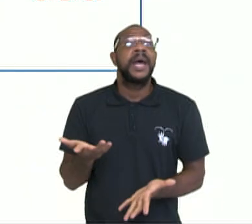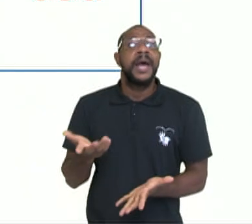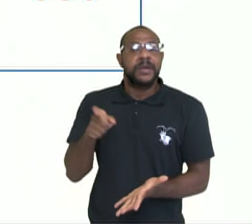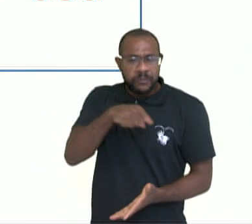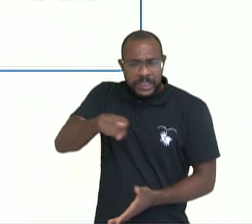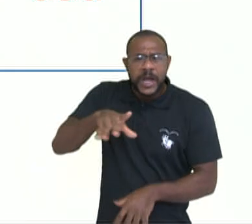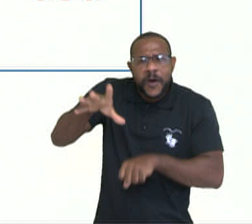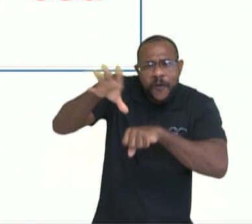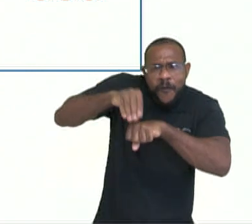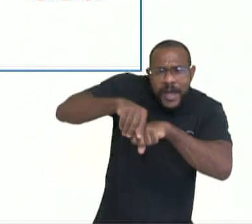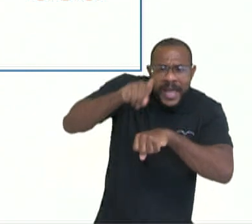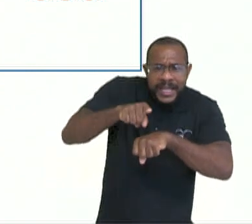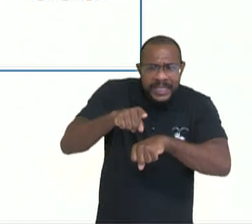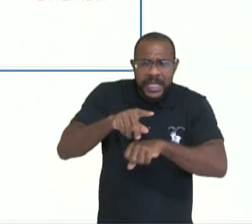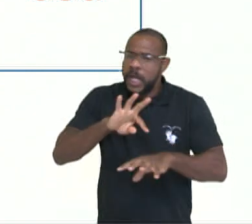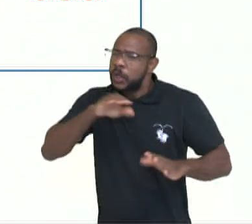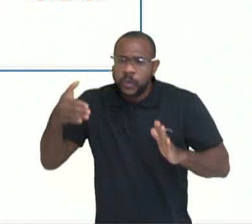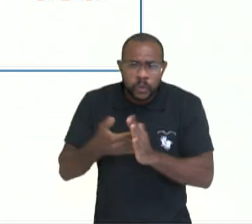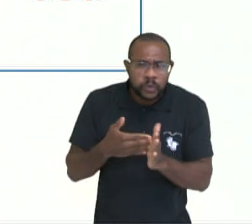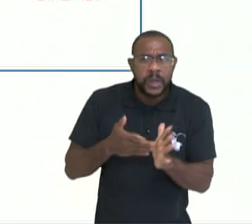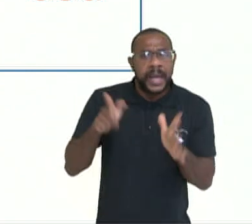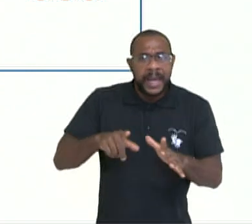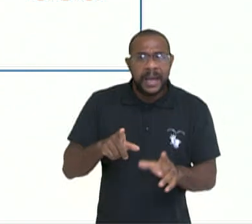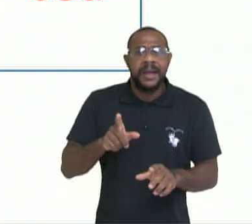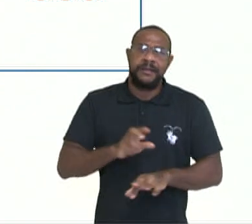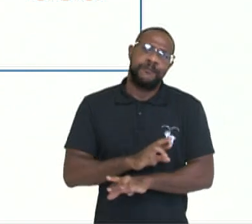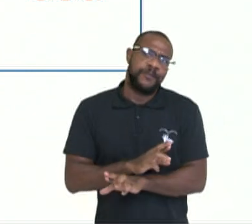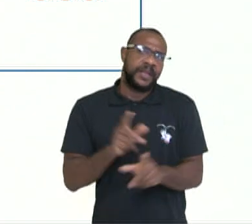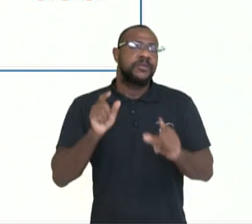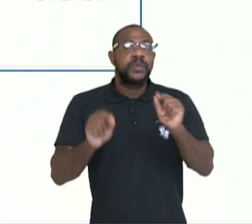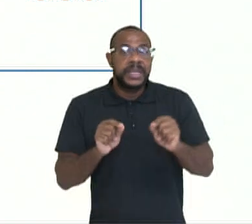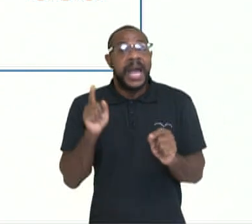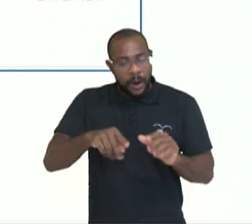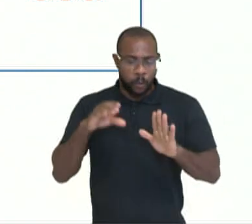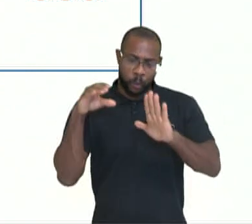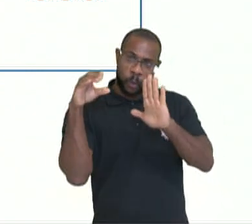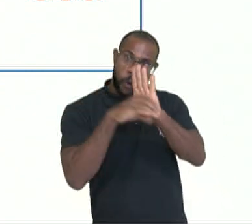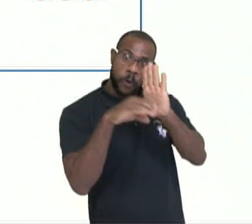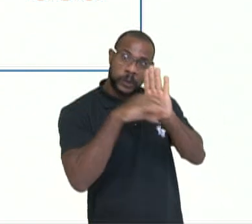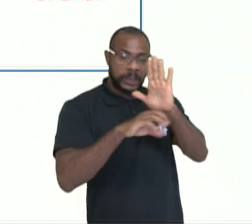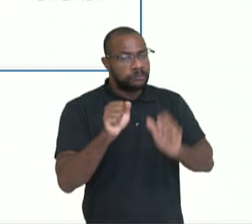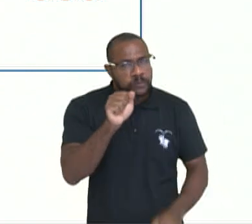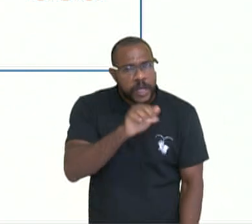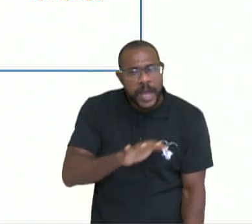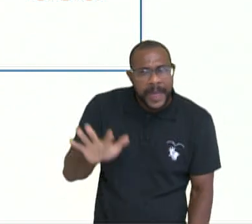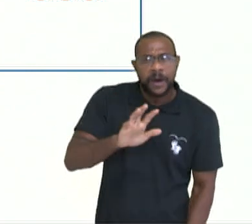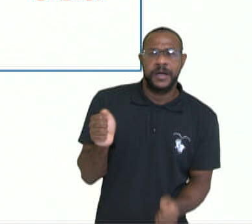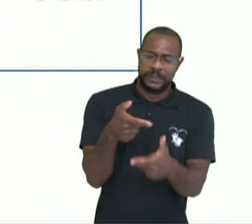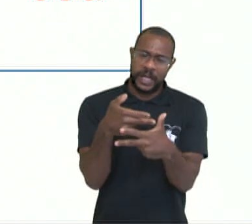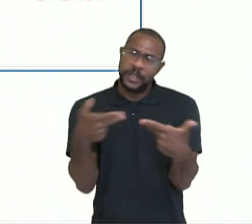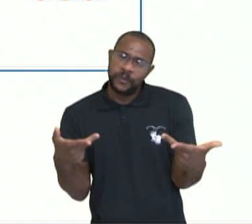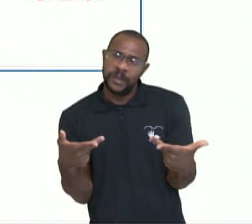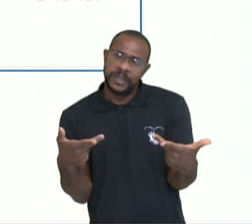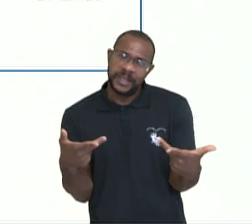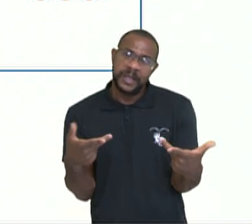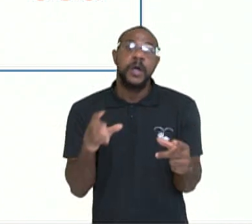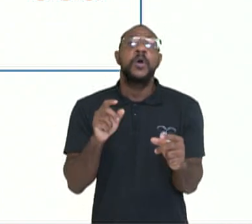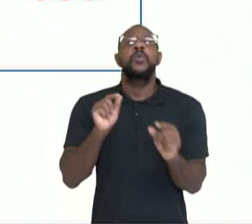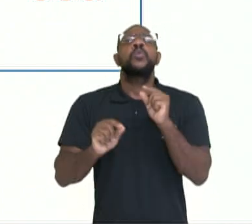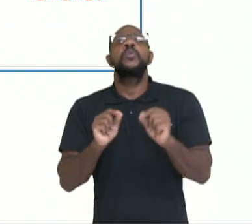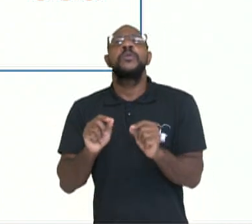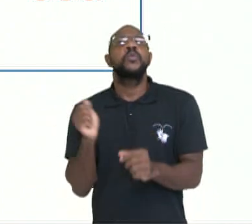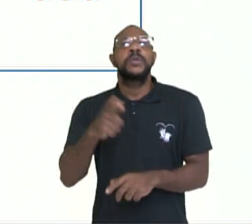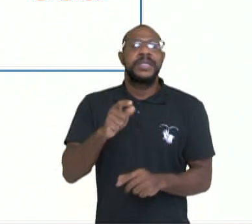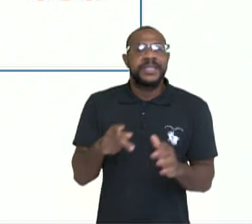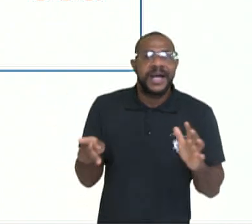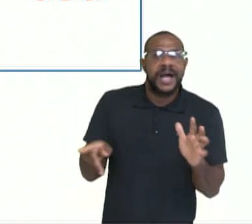você conhece ao seu redor seja muito mais referente a um conceito geral da coisa do que propriamente a